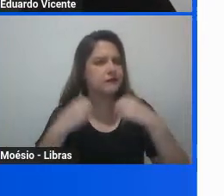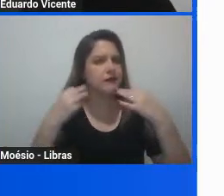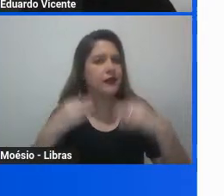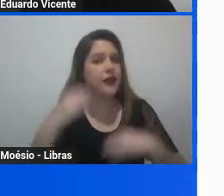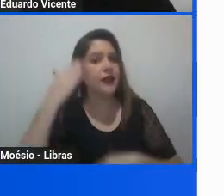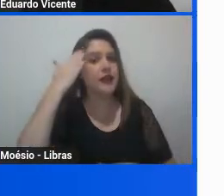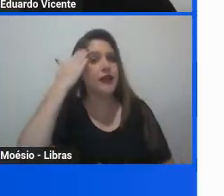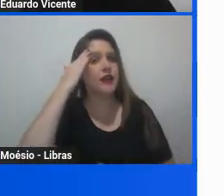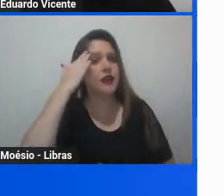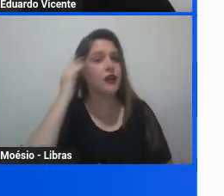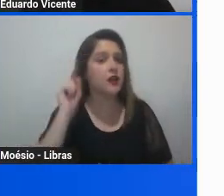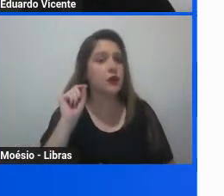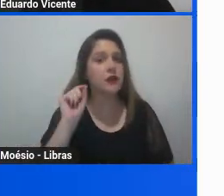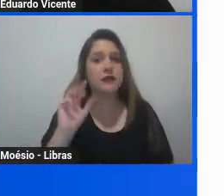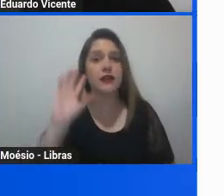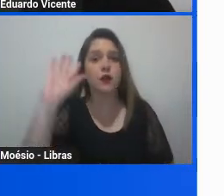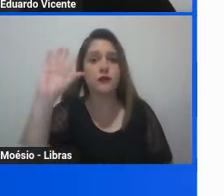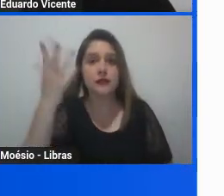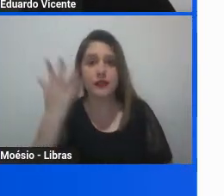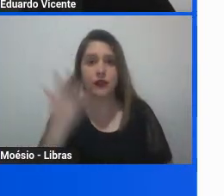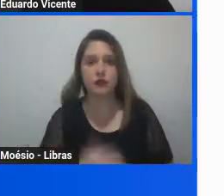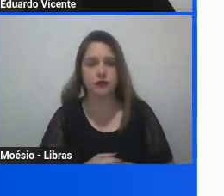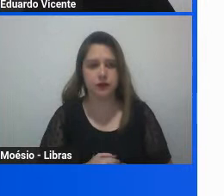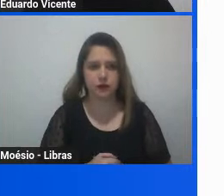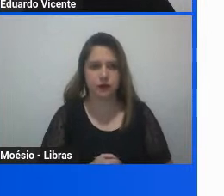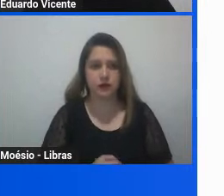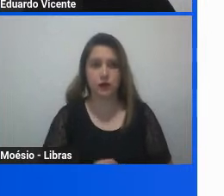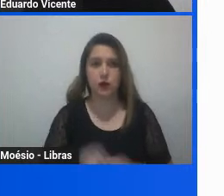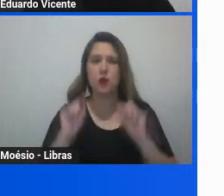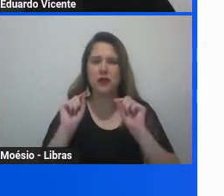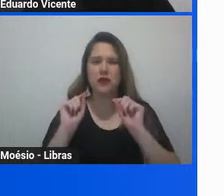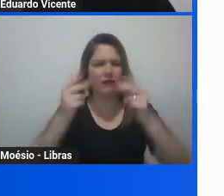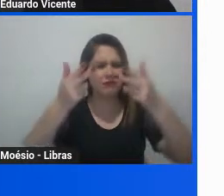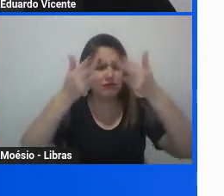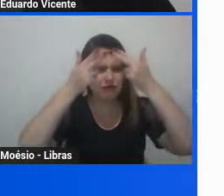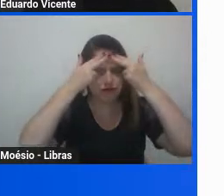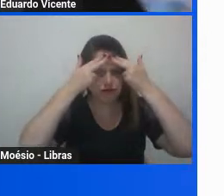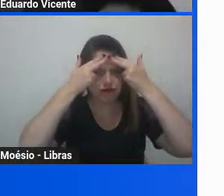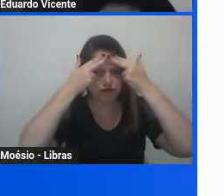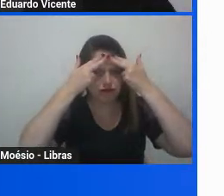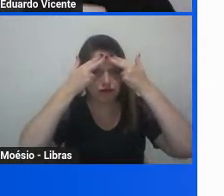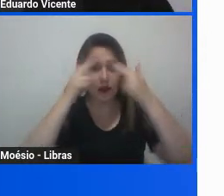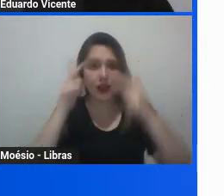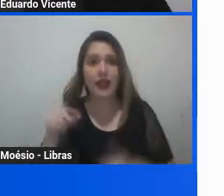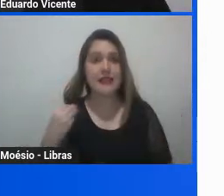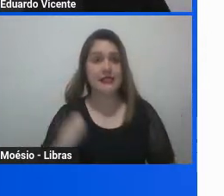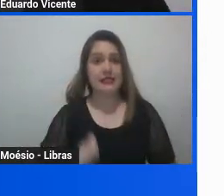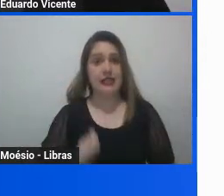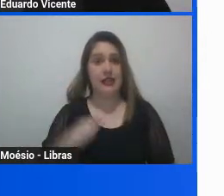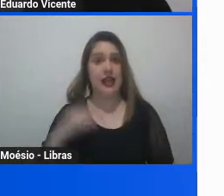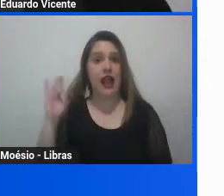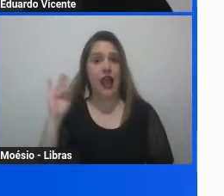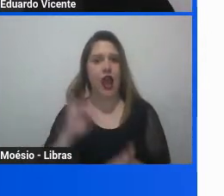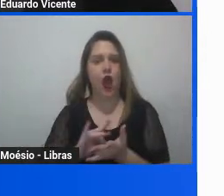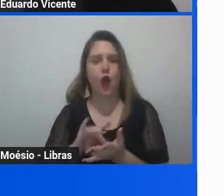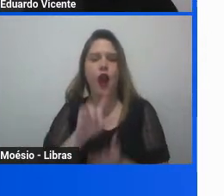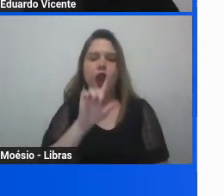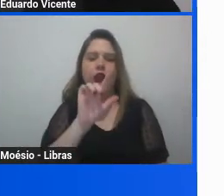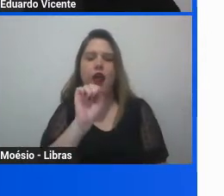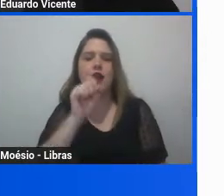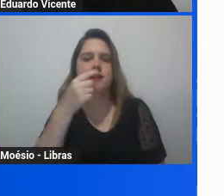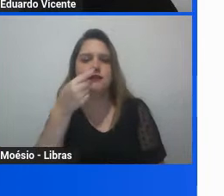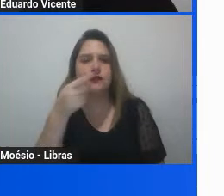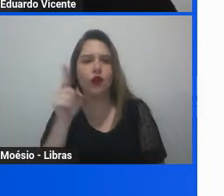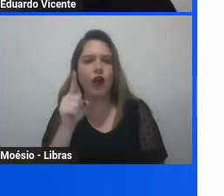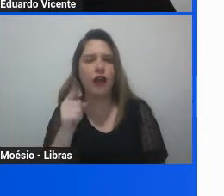está acontecendo. Gente, o que é trauma? Existência real de lesão. Uma ferida produzida no organismo por